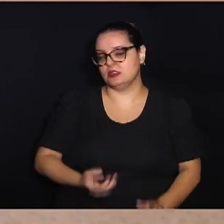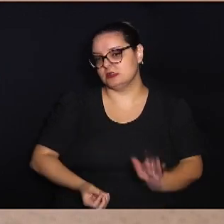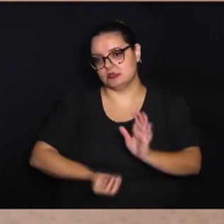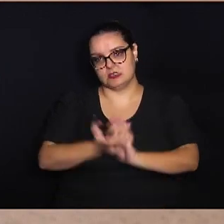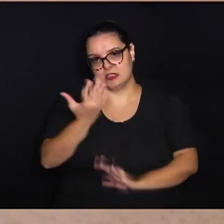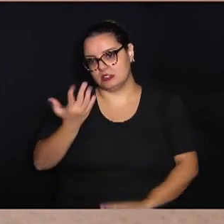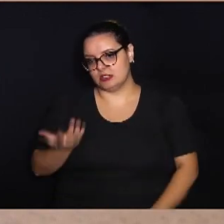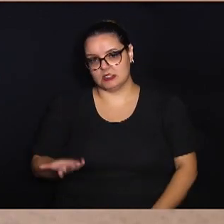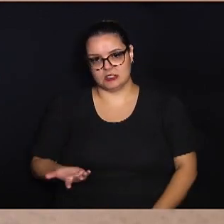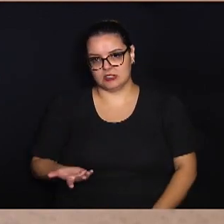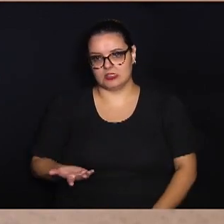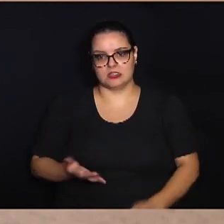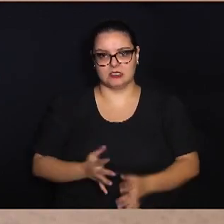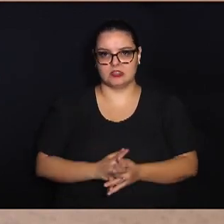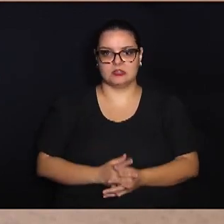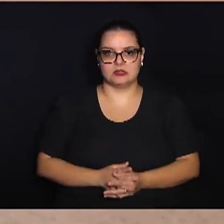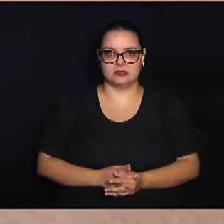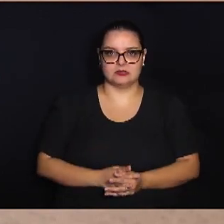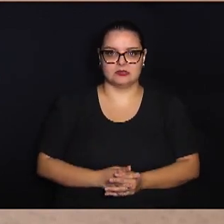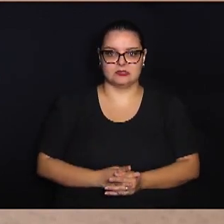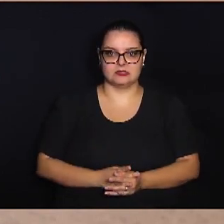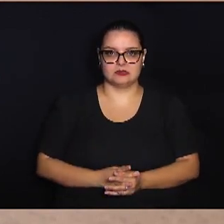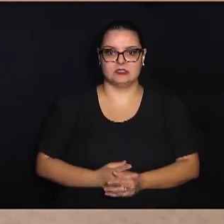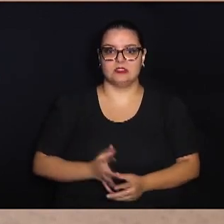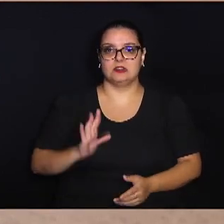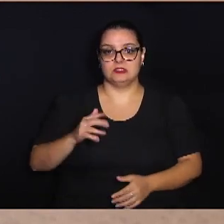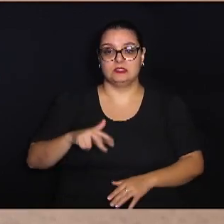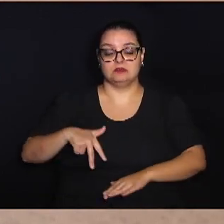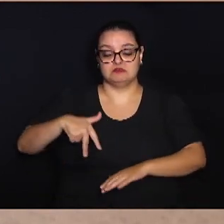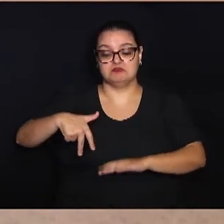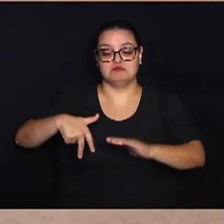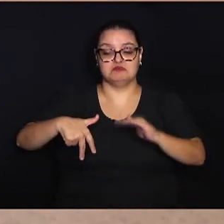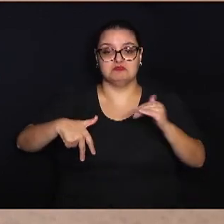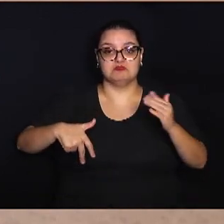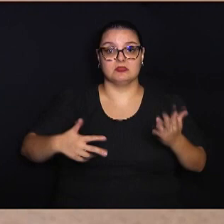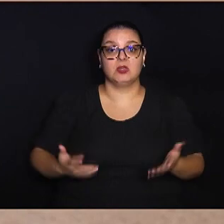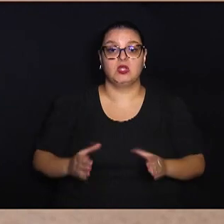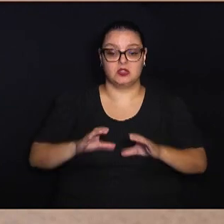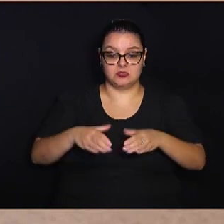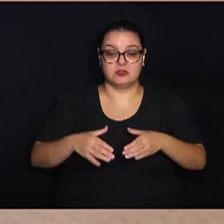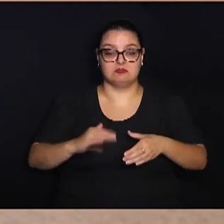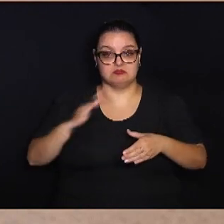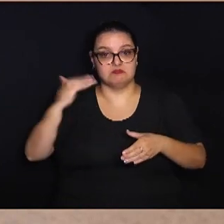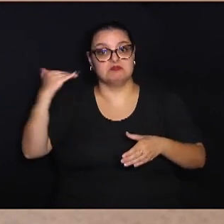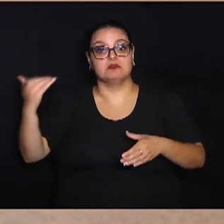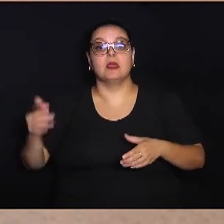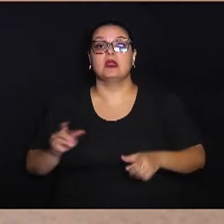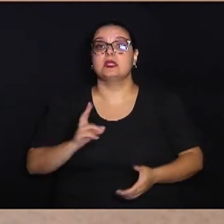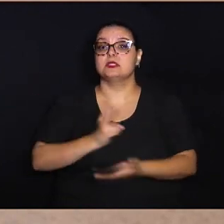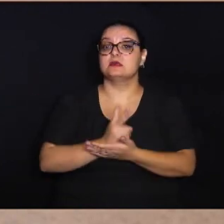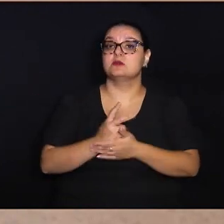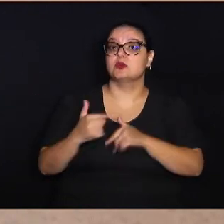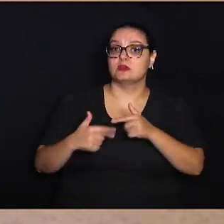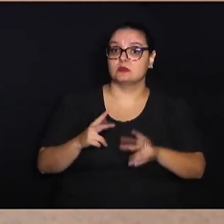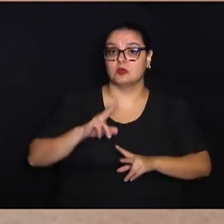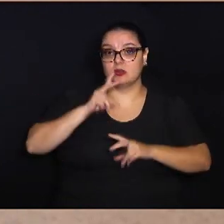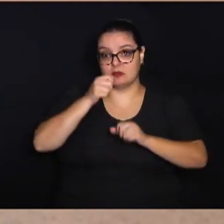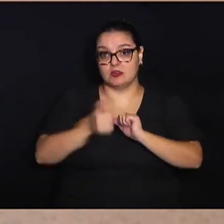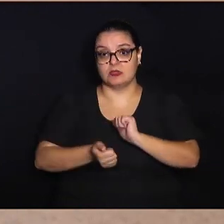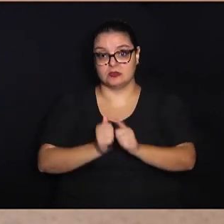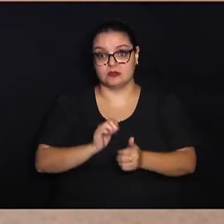fundação, ele já vem se destacando. E eu acho que a gente sempre teve um trabalho muito forte no